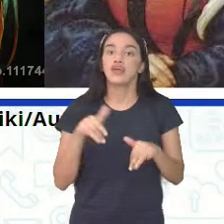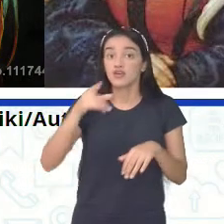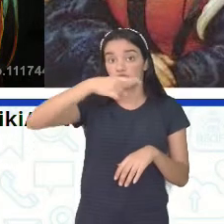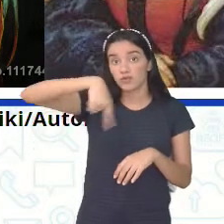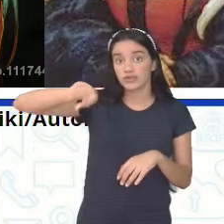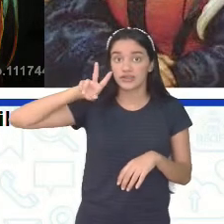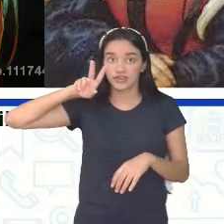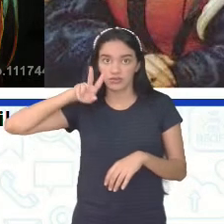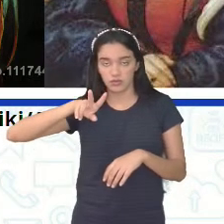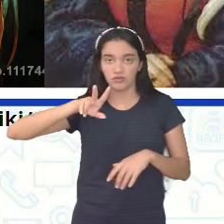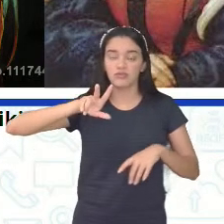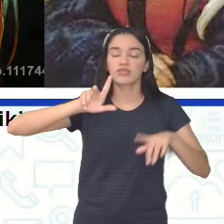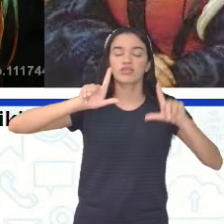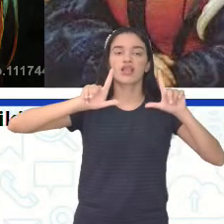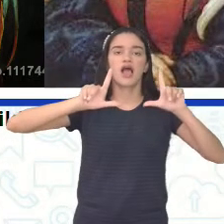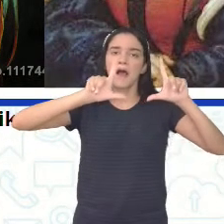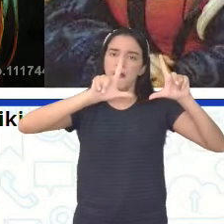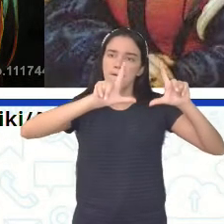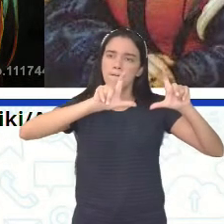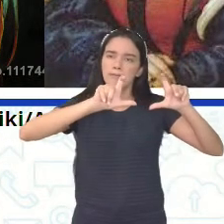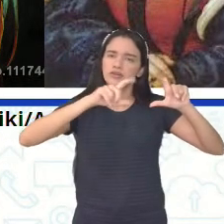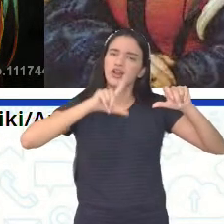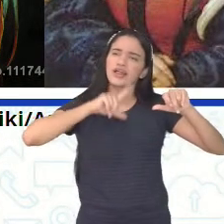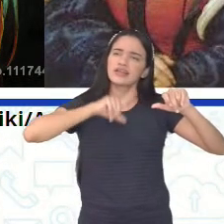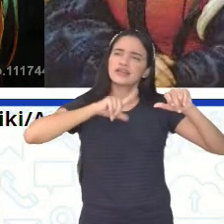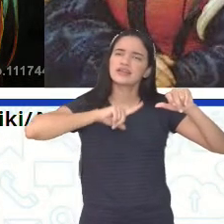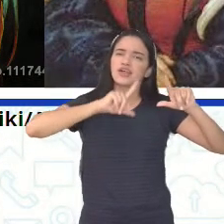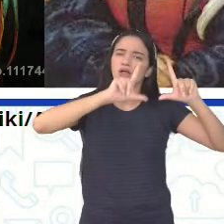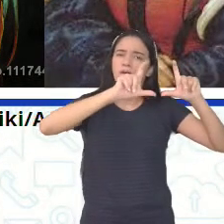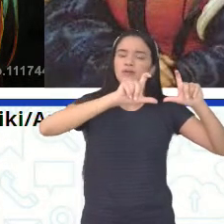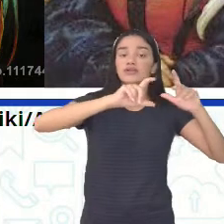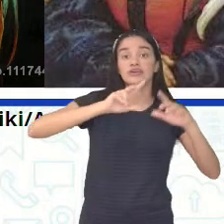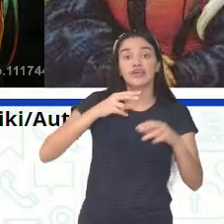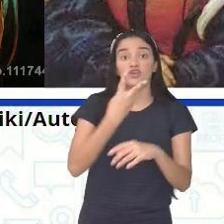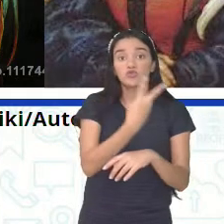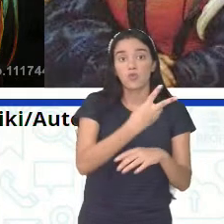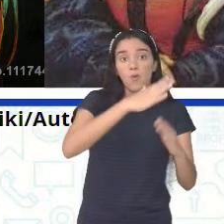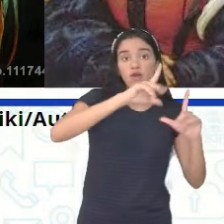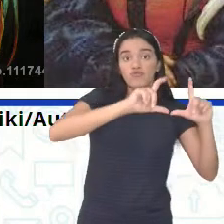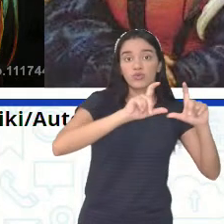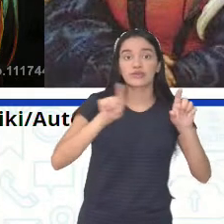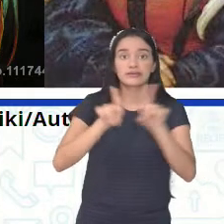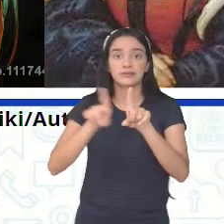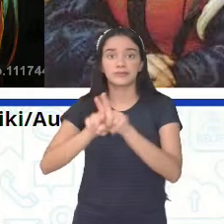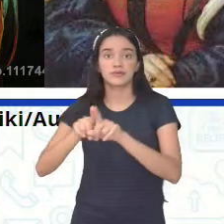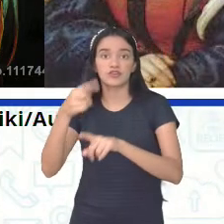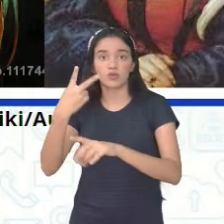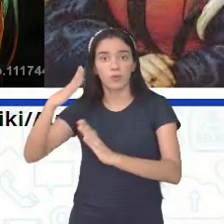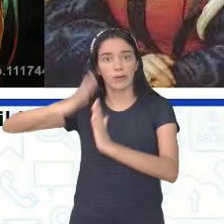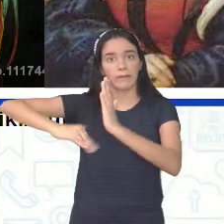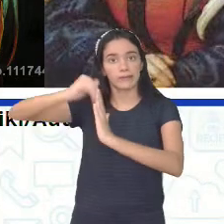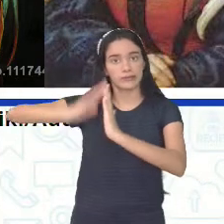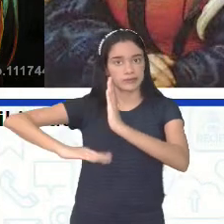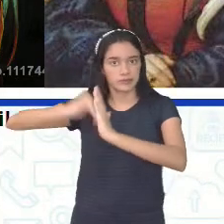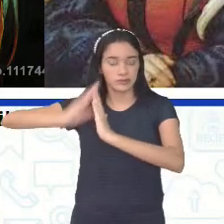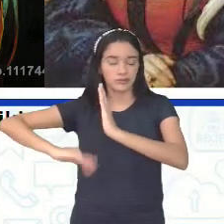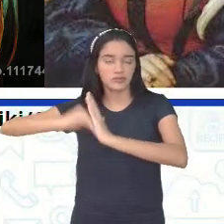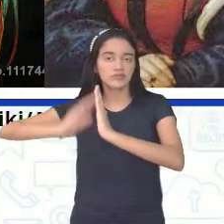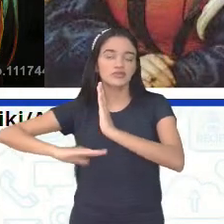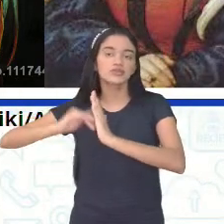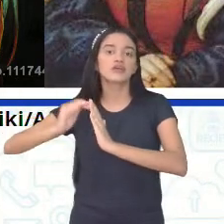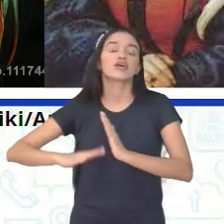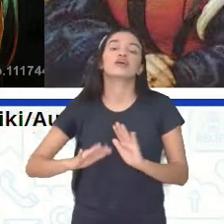se pintou nas suas dores, nos seus dissabores, no foi seu uma pessoa que abandono. teve uma vida muito difícil do ponto de vista da saúde, Sim. né? De outros,